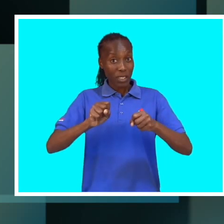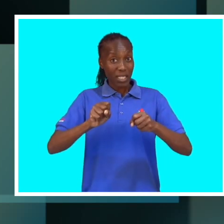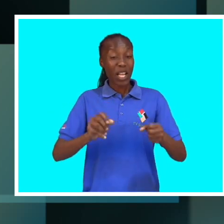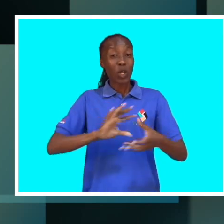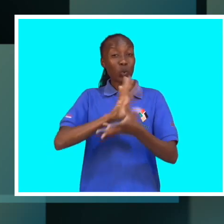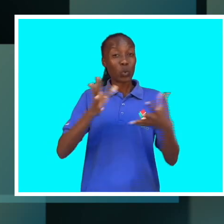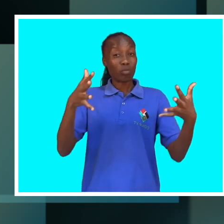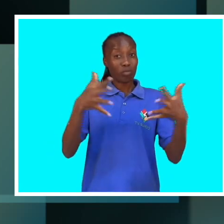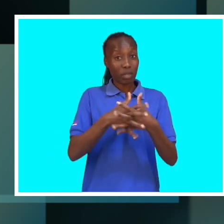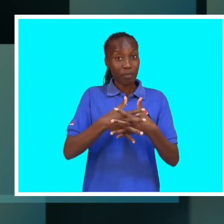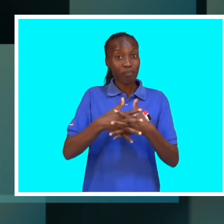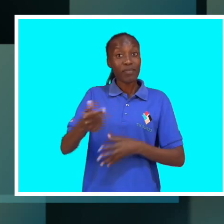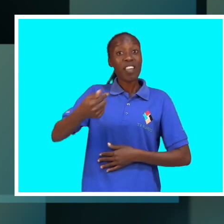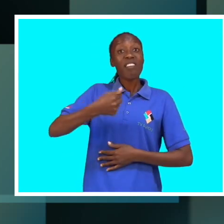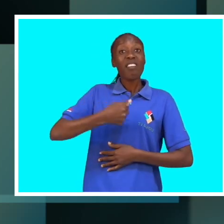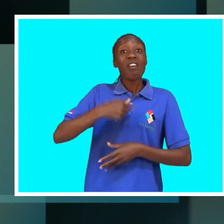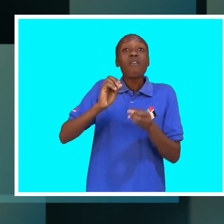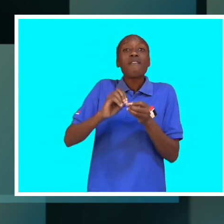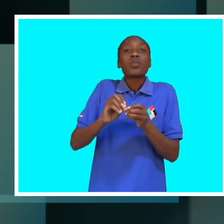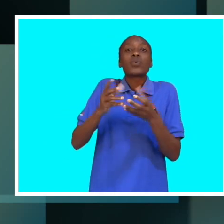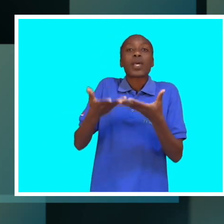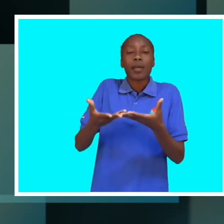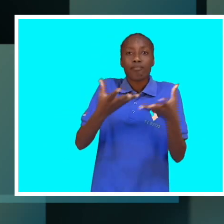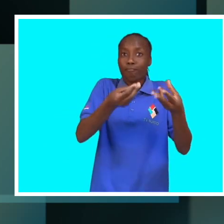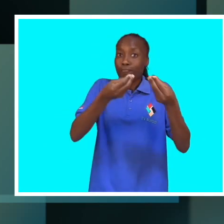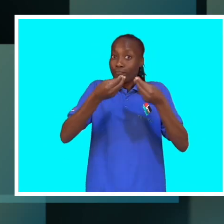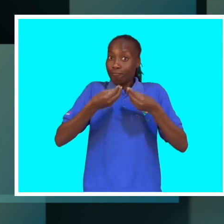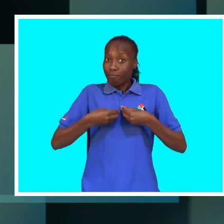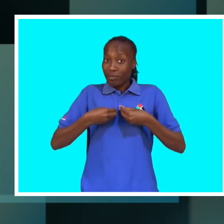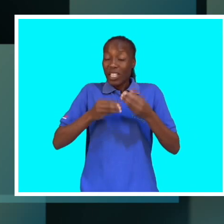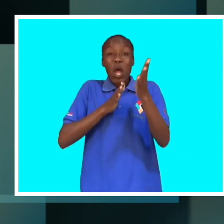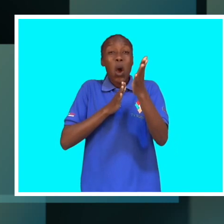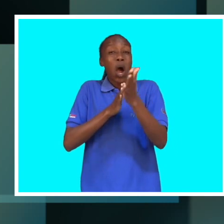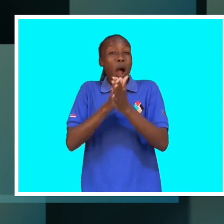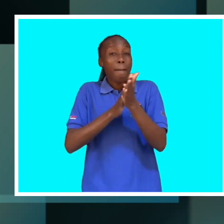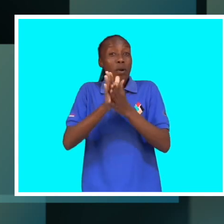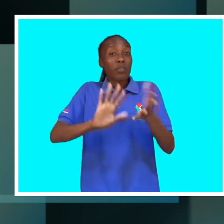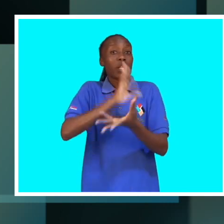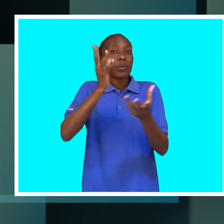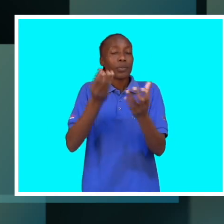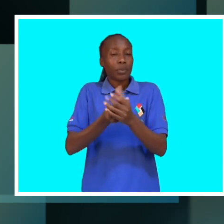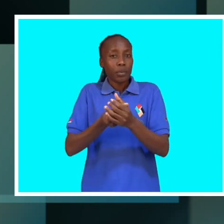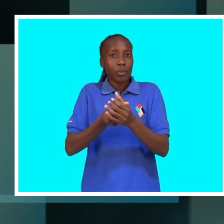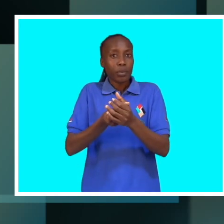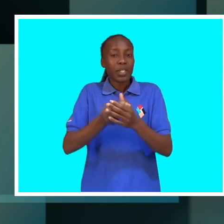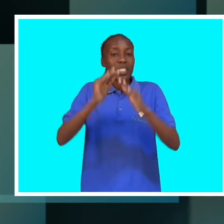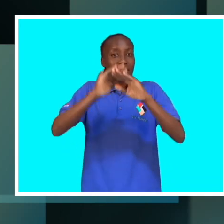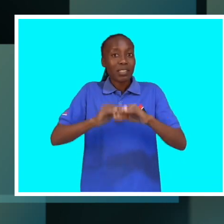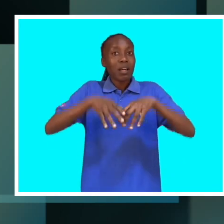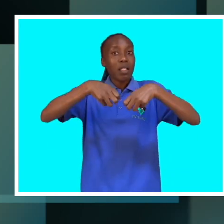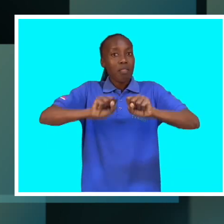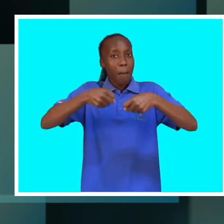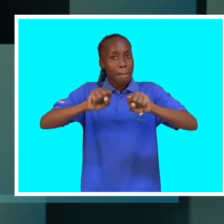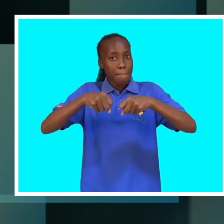completas, o que que eu faço? Eu aproveito tudo que está naquela moto de tuas rodas.